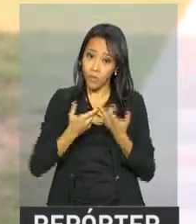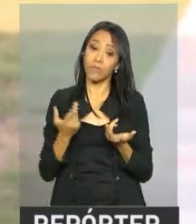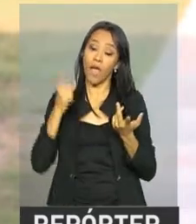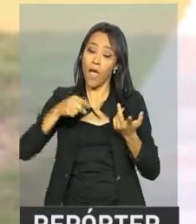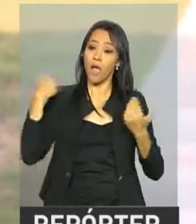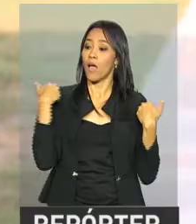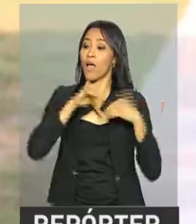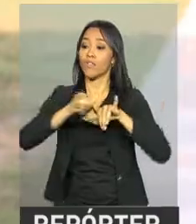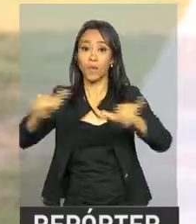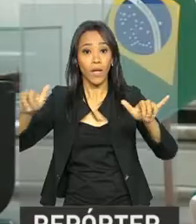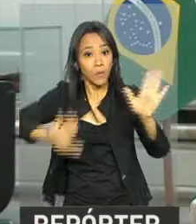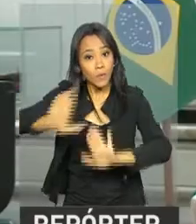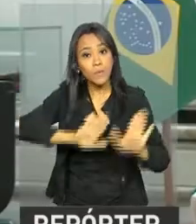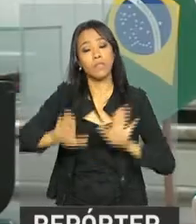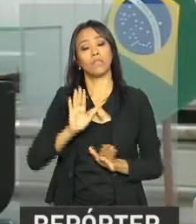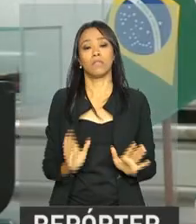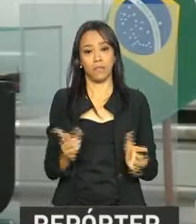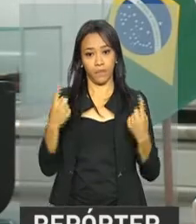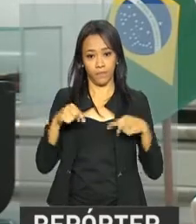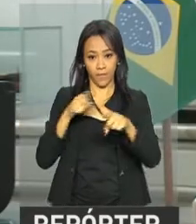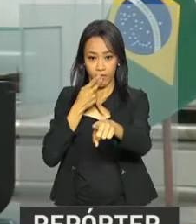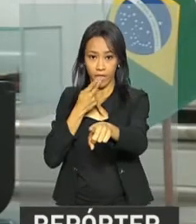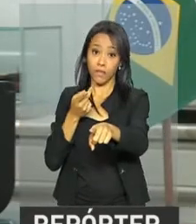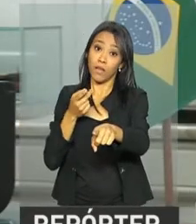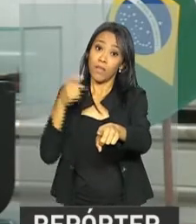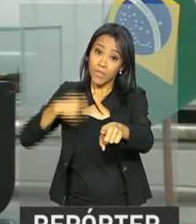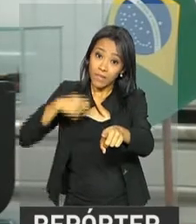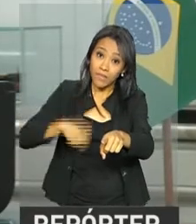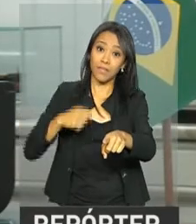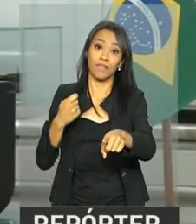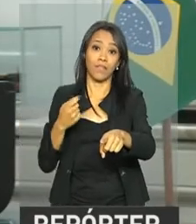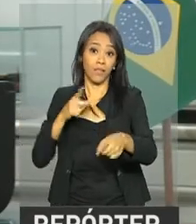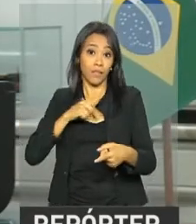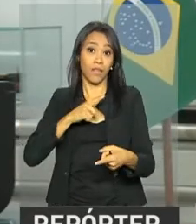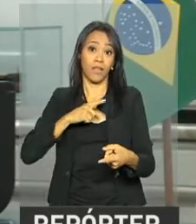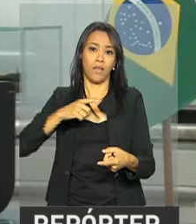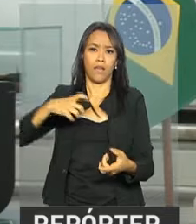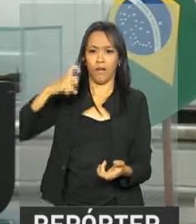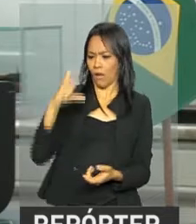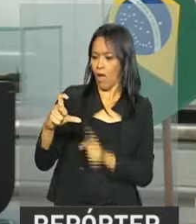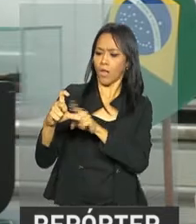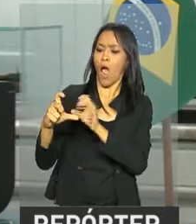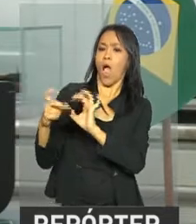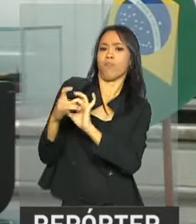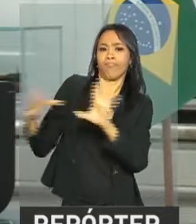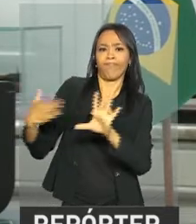justamente neste tipo de embarcação. É fundamental que eles estejam habilitados, que eles tenham